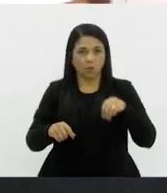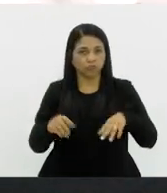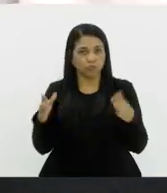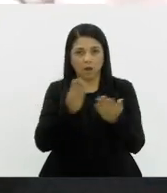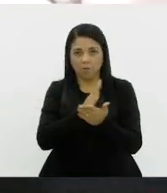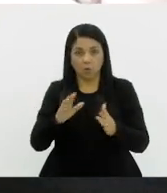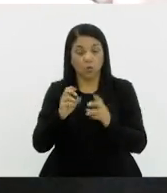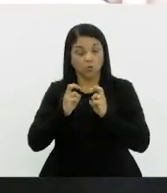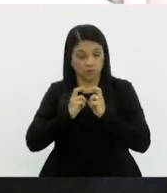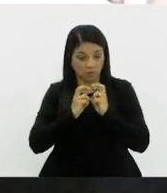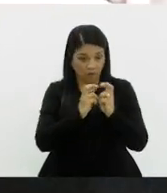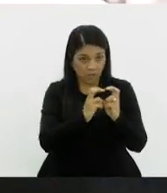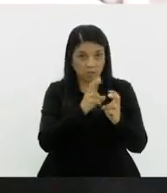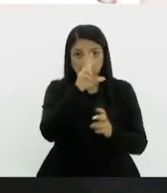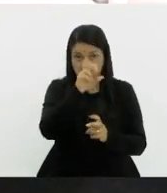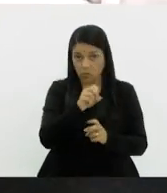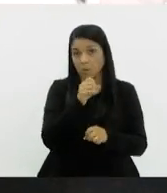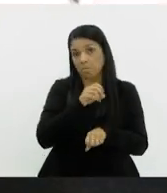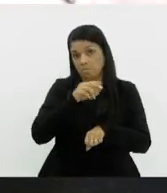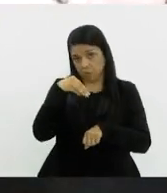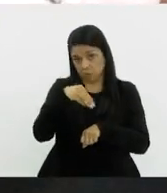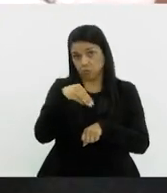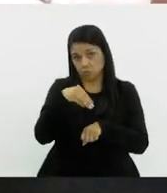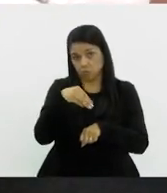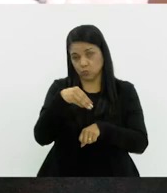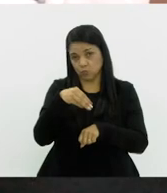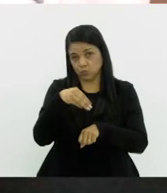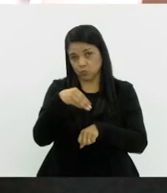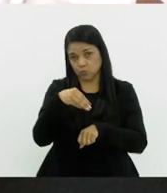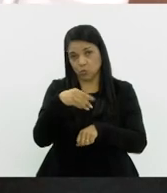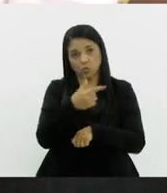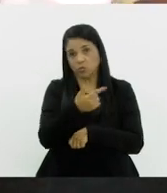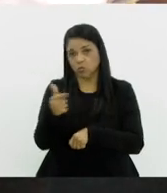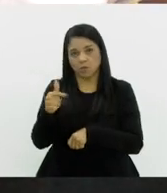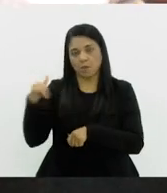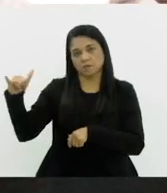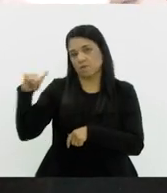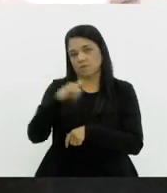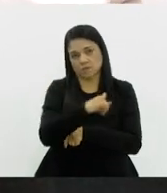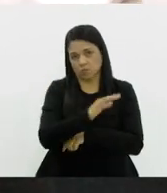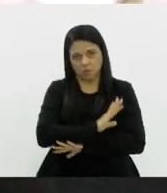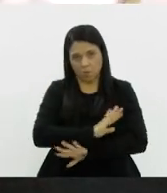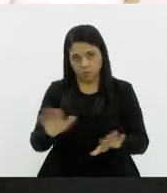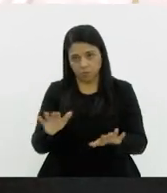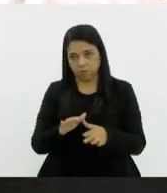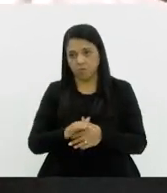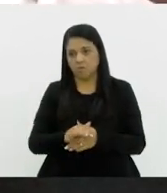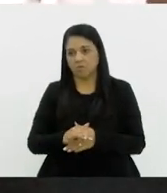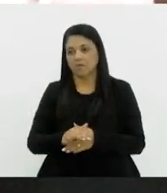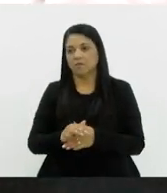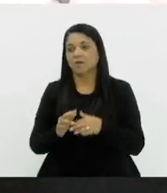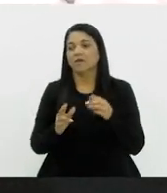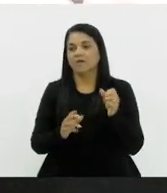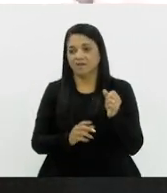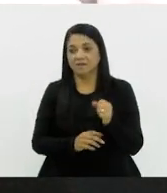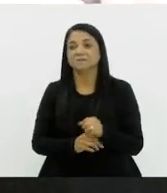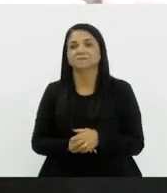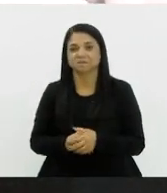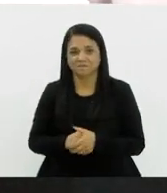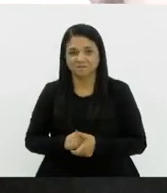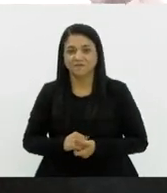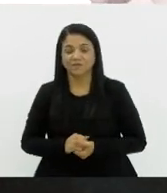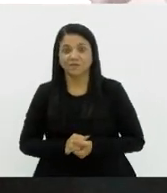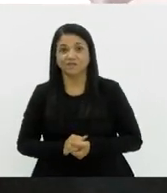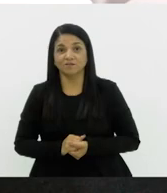horas e 50 minutos, eu não tenho mais avião para fazer esse percurso. E aí, era isso que eu